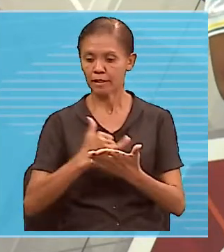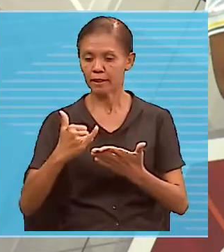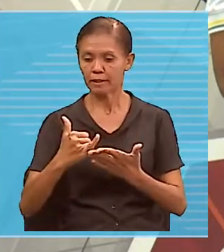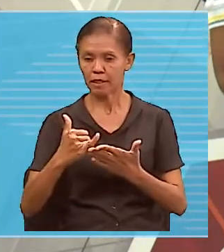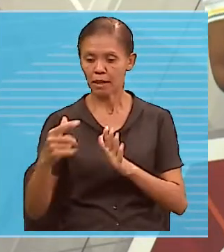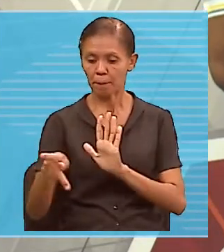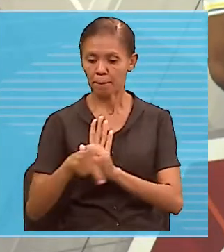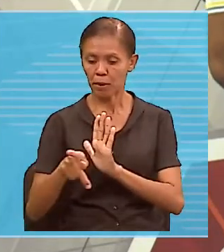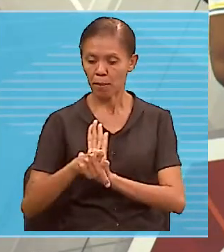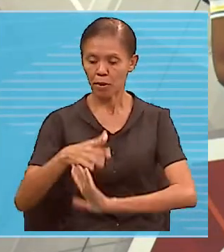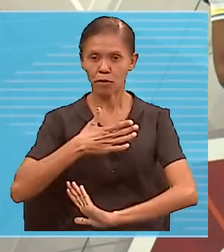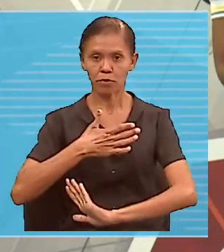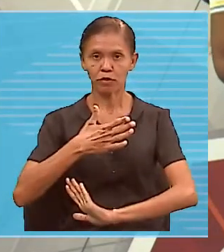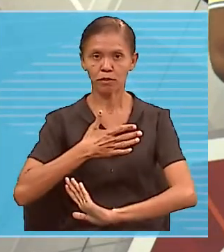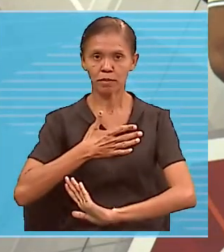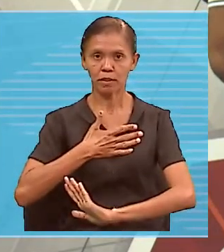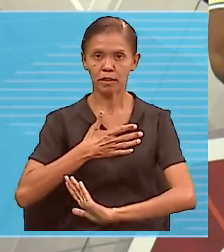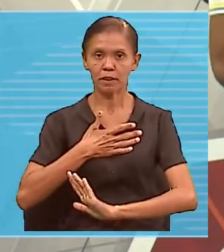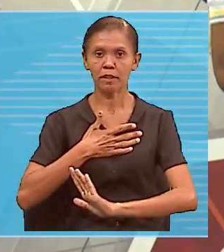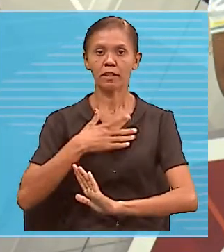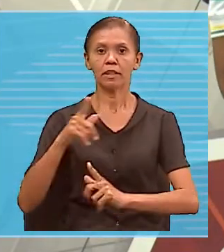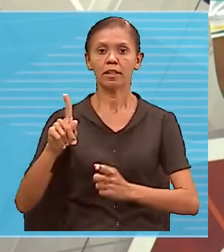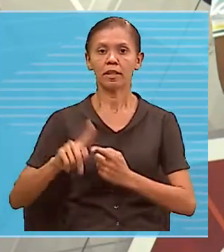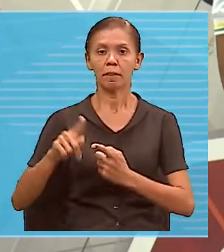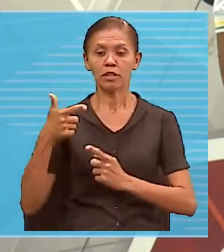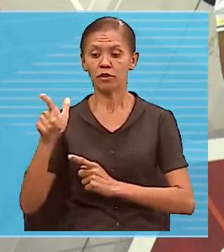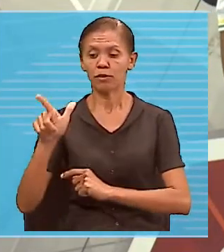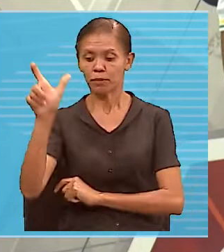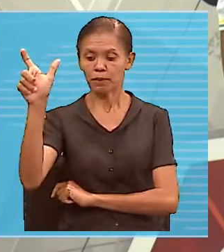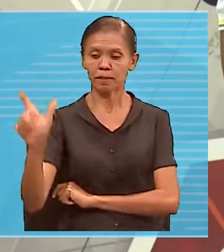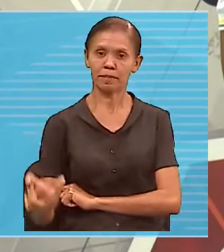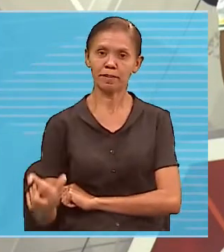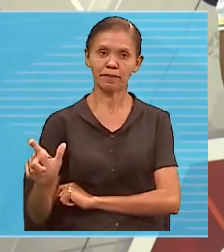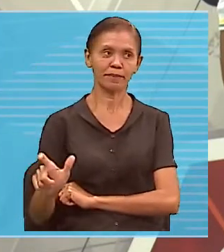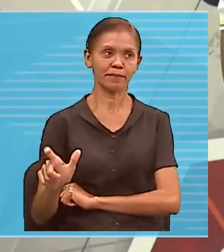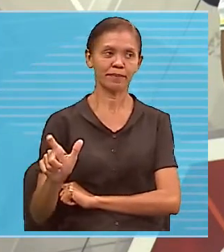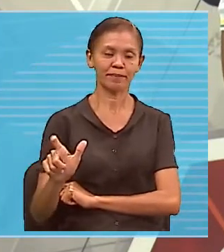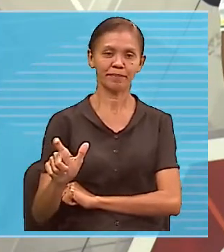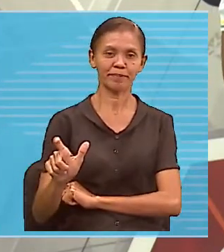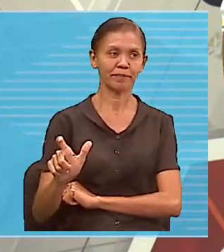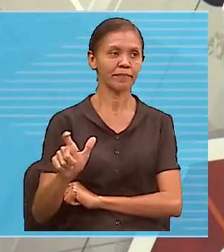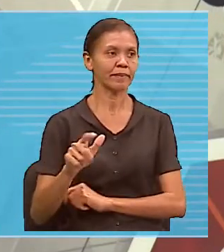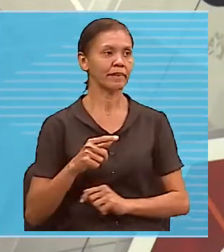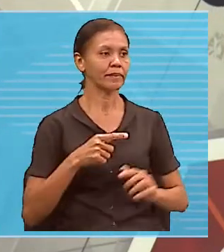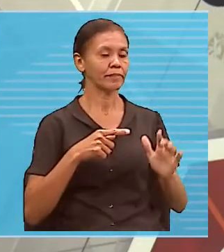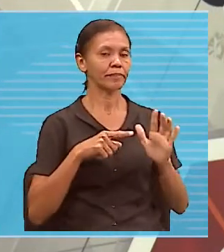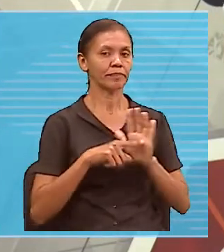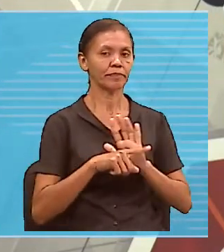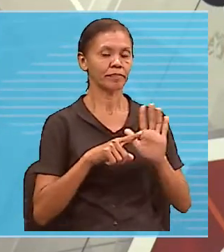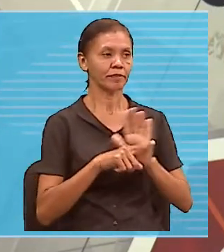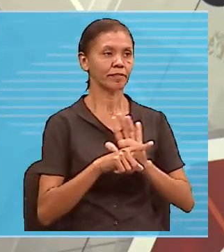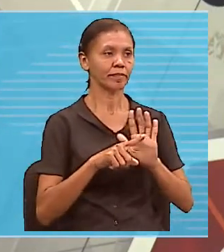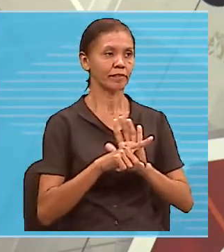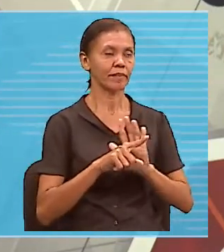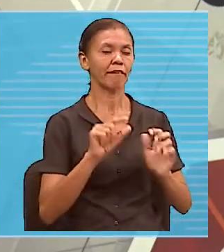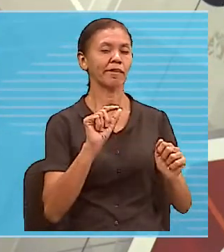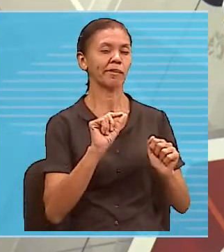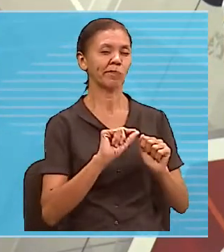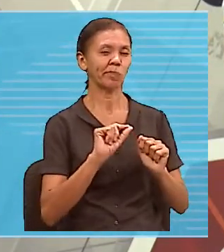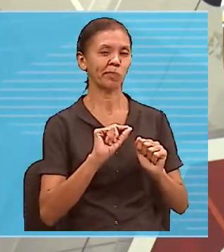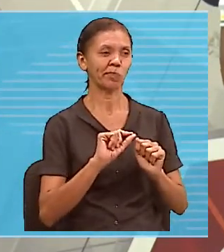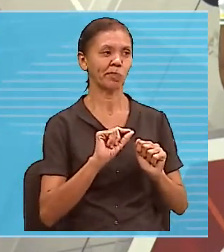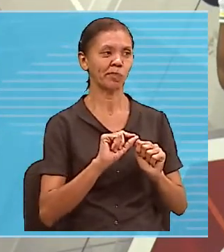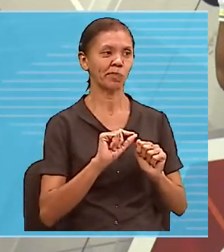mim, uhum, e também do próximo. Mas se não vem do próximo, pode vir de mim. Excelente. O que você faz assim para